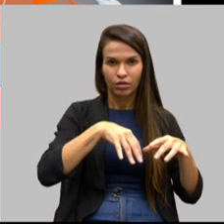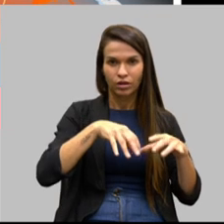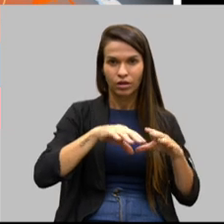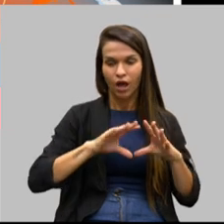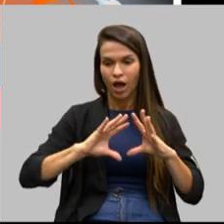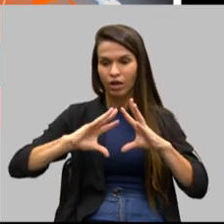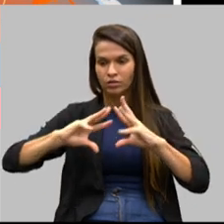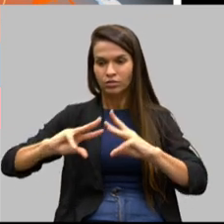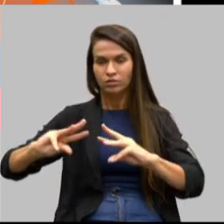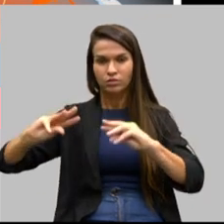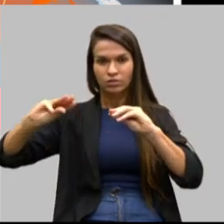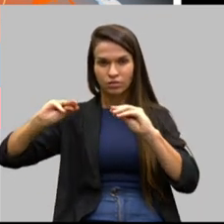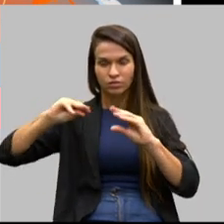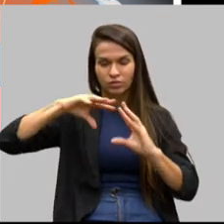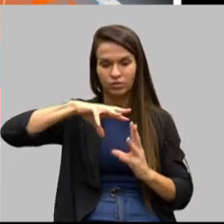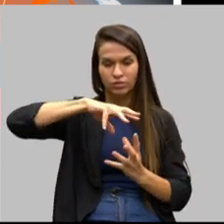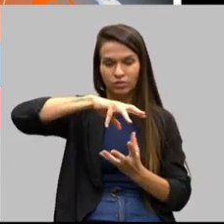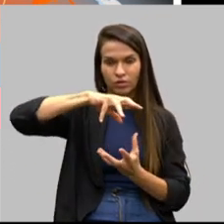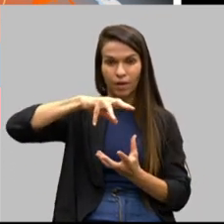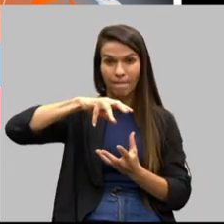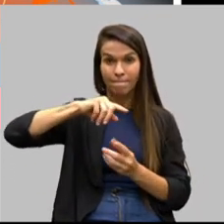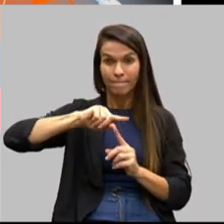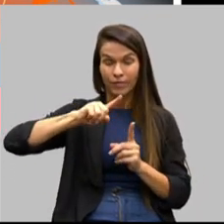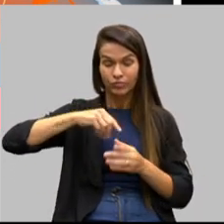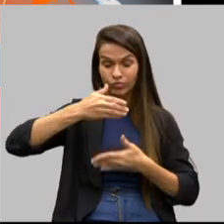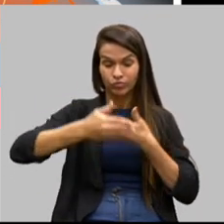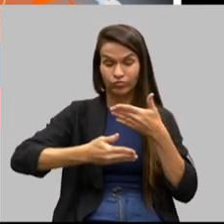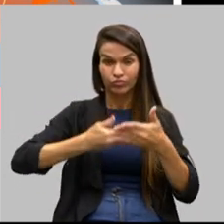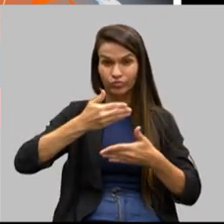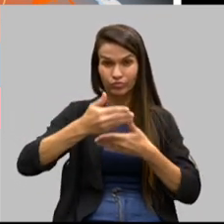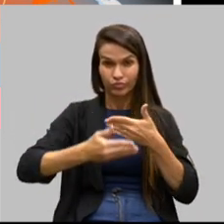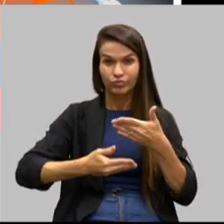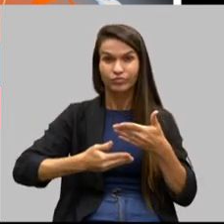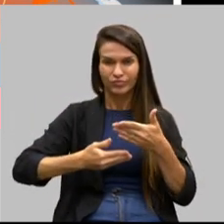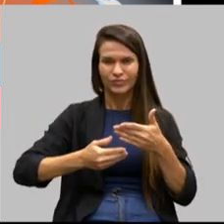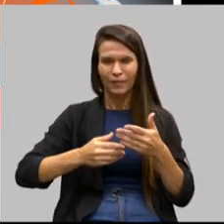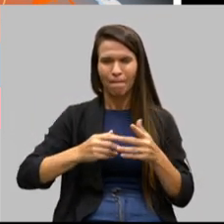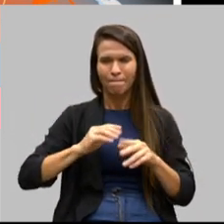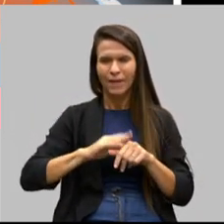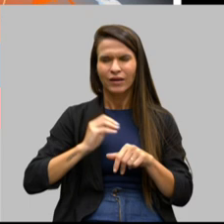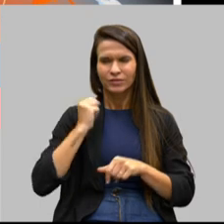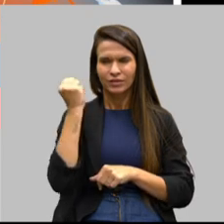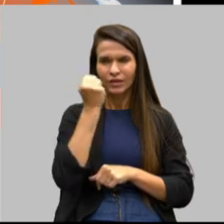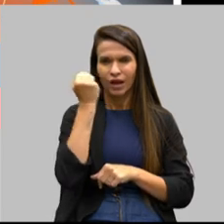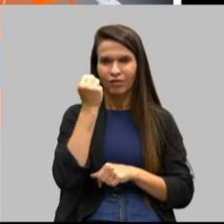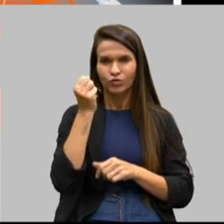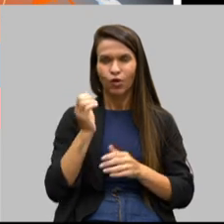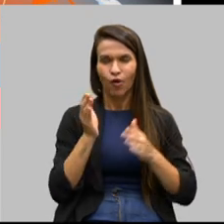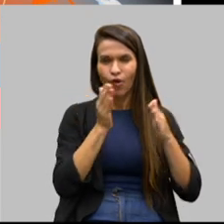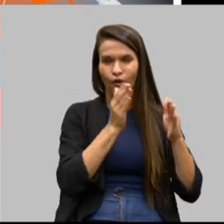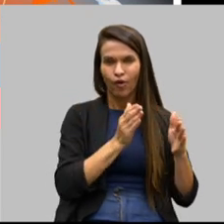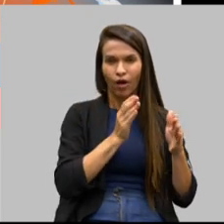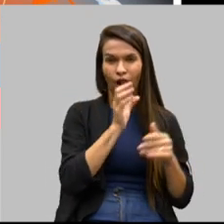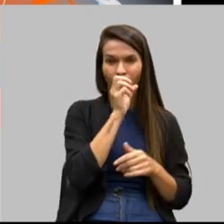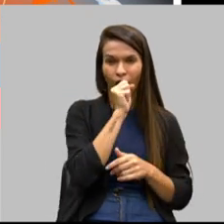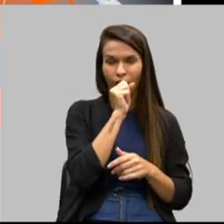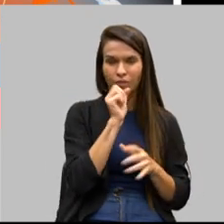para a superfície. Porém, esses processos são mais acentuados no lado onde está o laranja mais